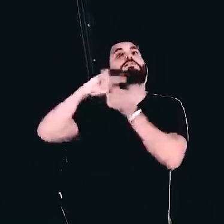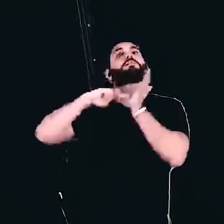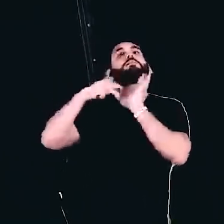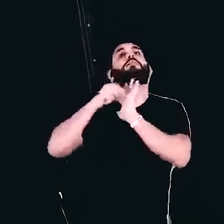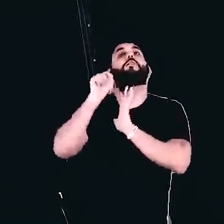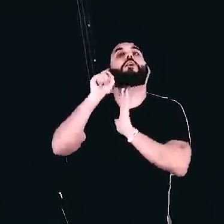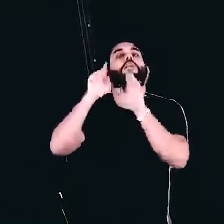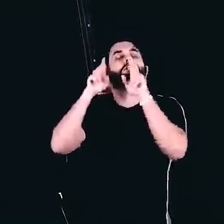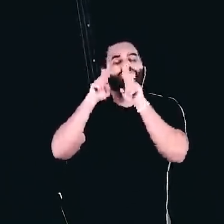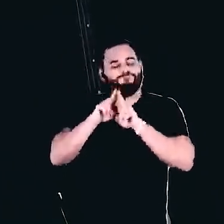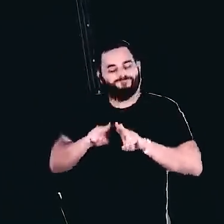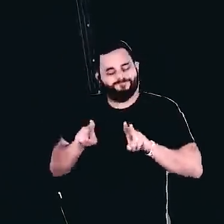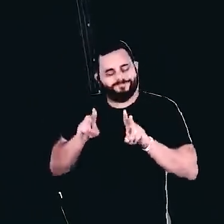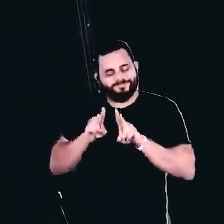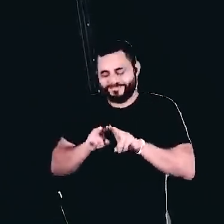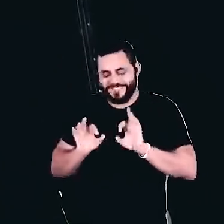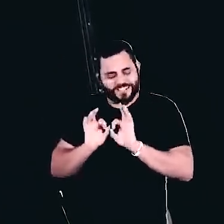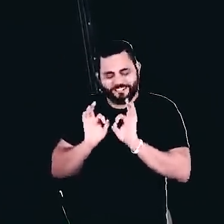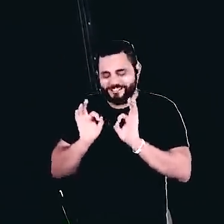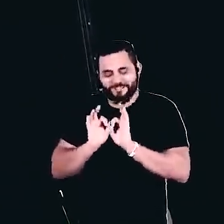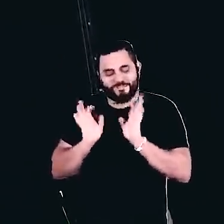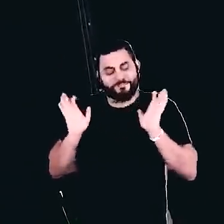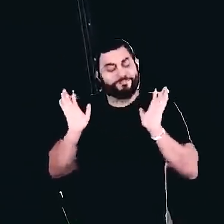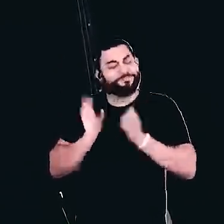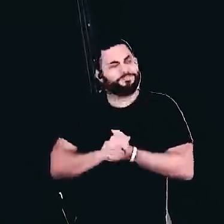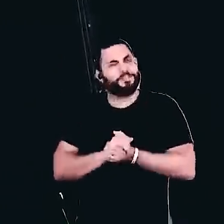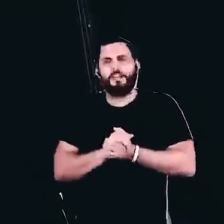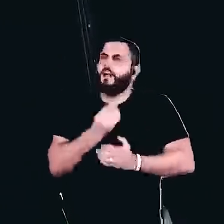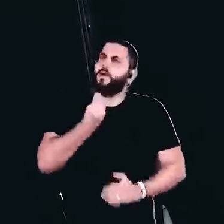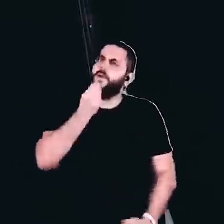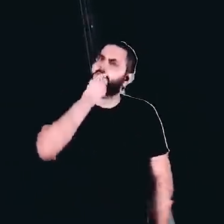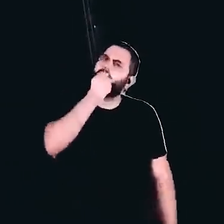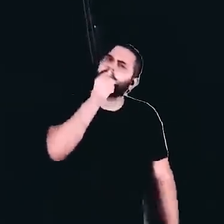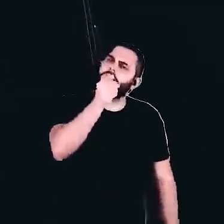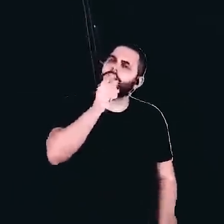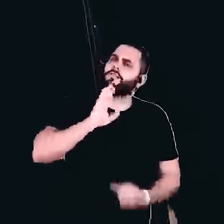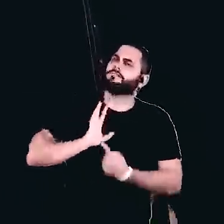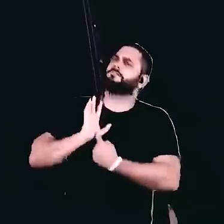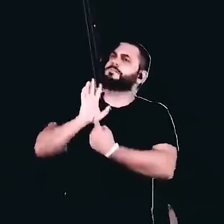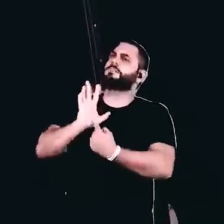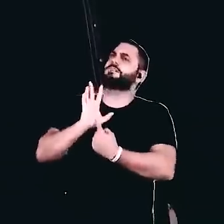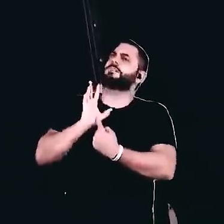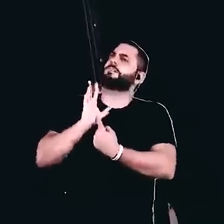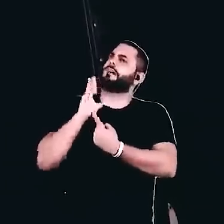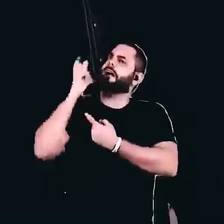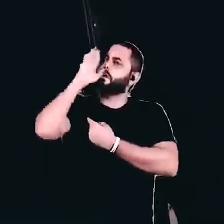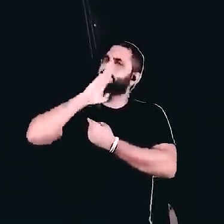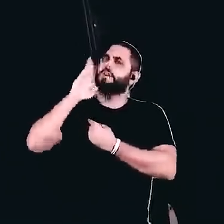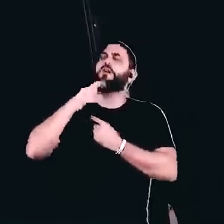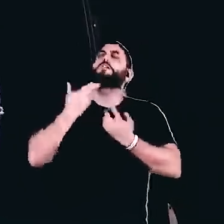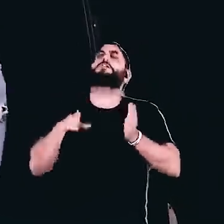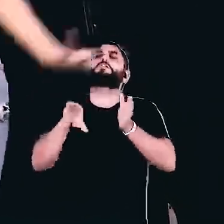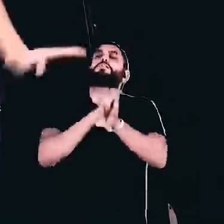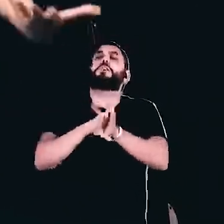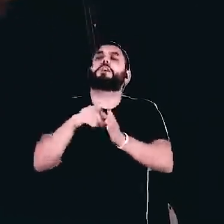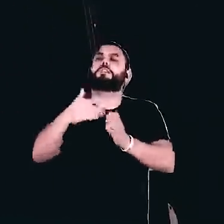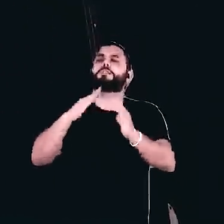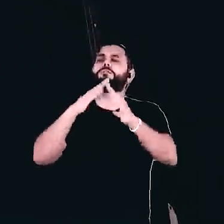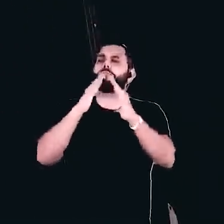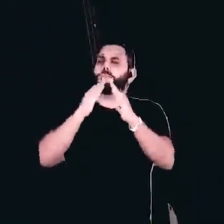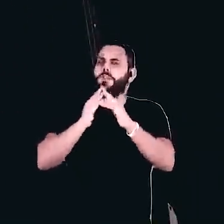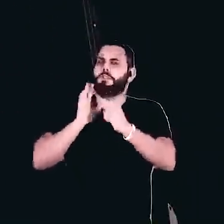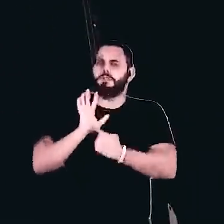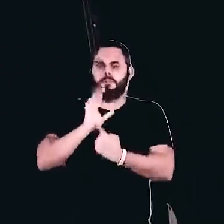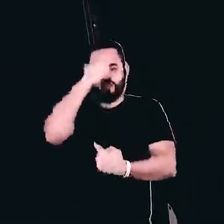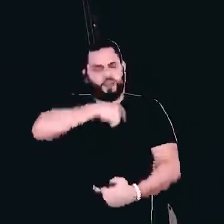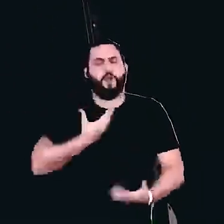humildade. Sabe, como é que você se apresenta diante das pessoas? Como é que você se apresenta dentro da sua